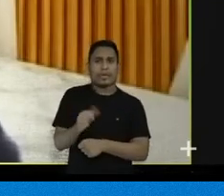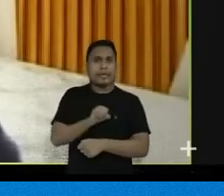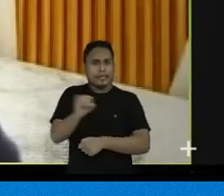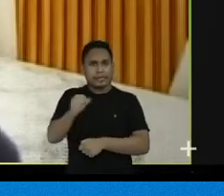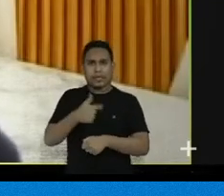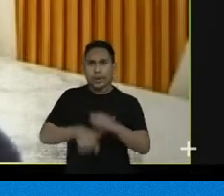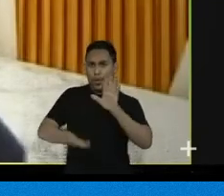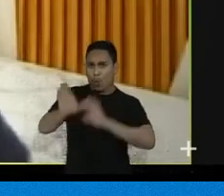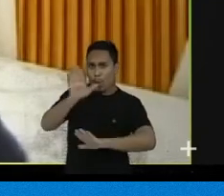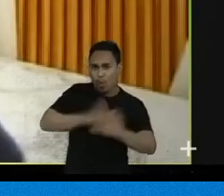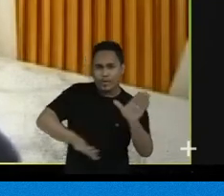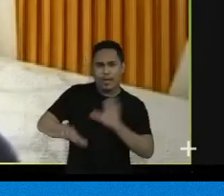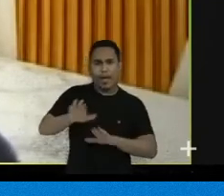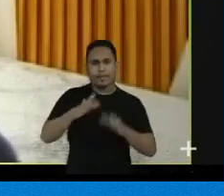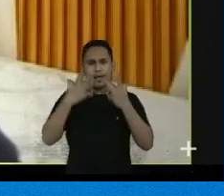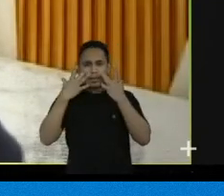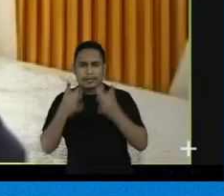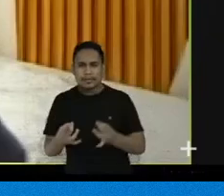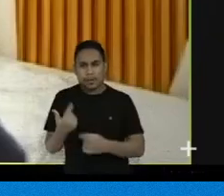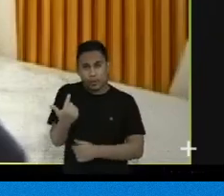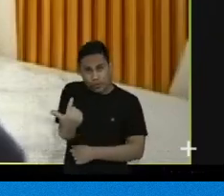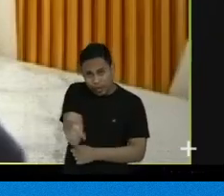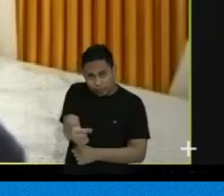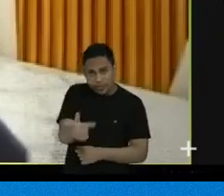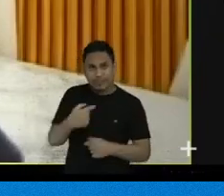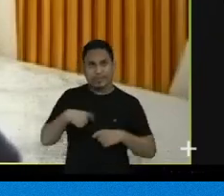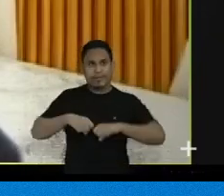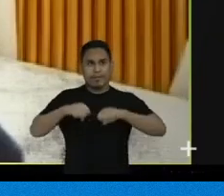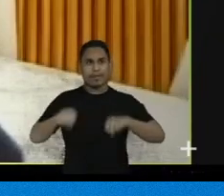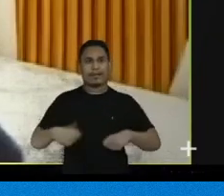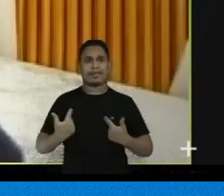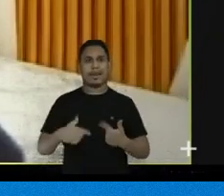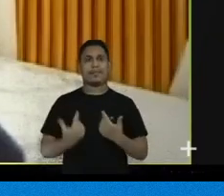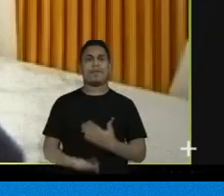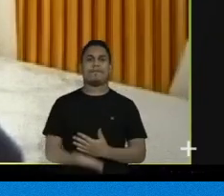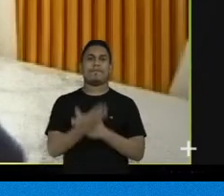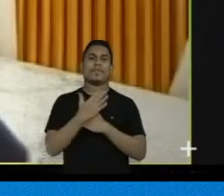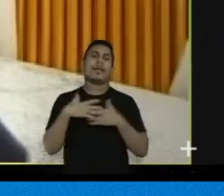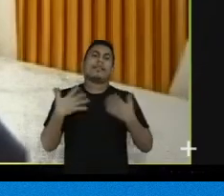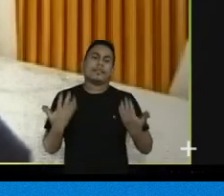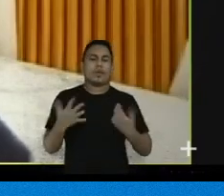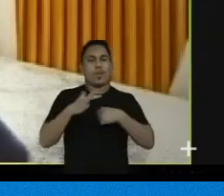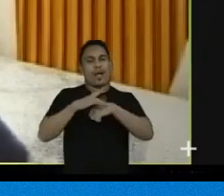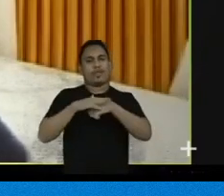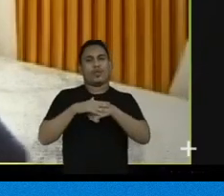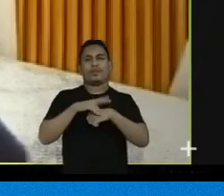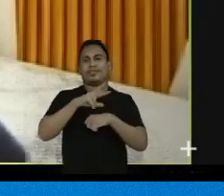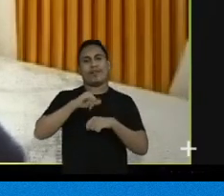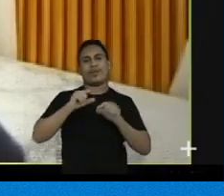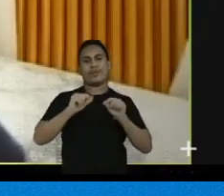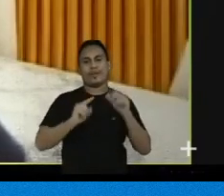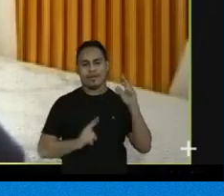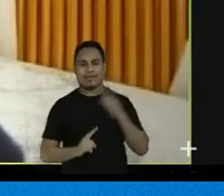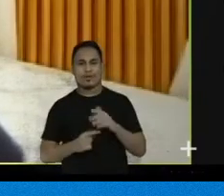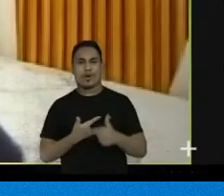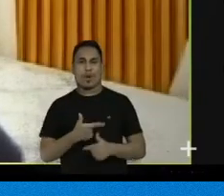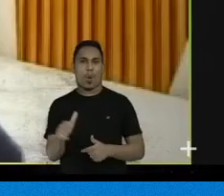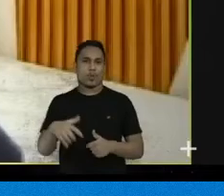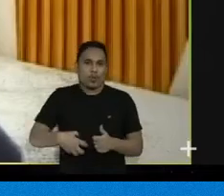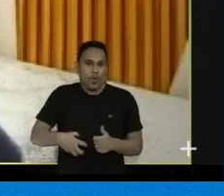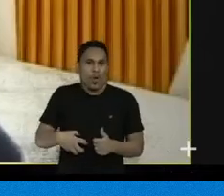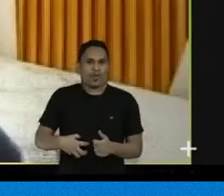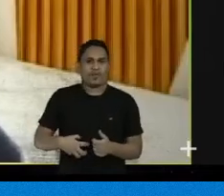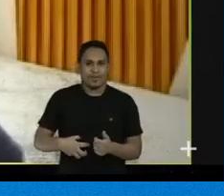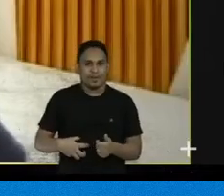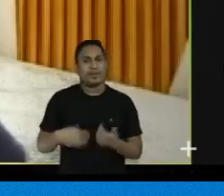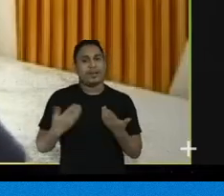sistema imunológico para que ele trabalhe a meu favor, a doença só vai mudar de lugar, tá? Eu não tenho mais tireoide, então a doença vai procurar, a